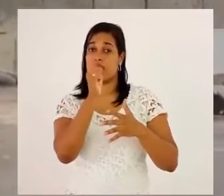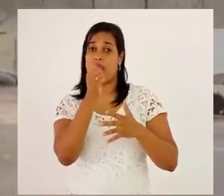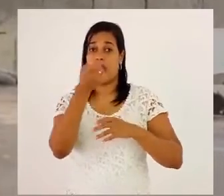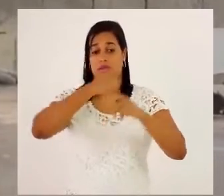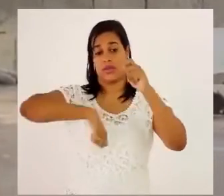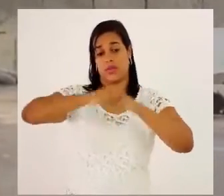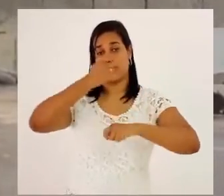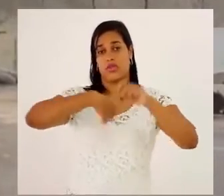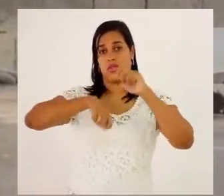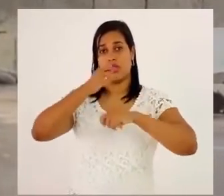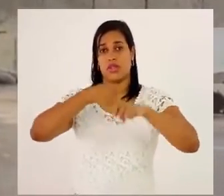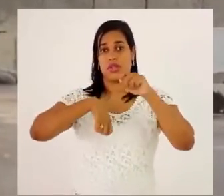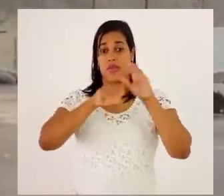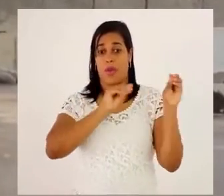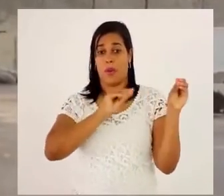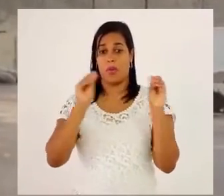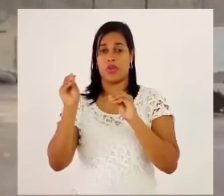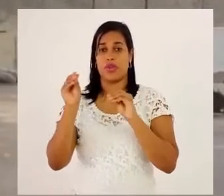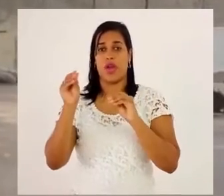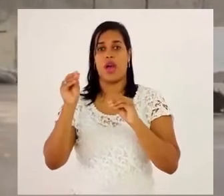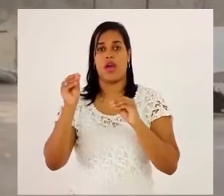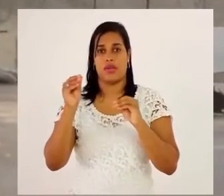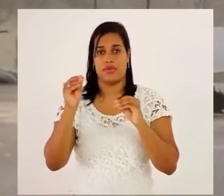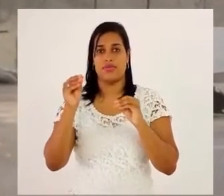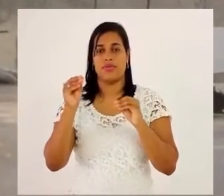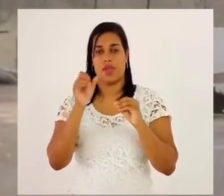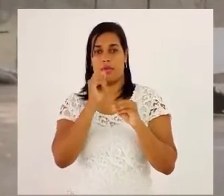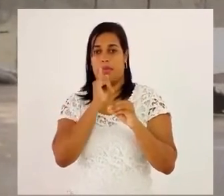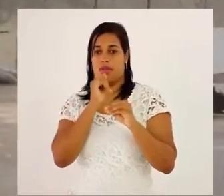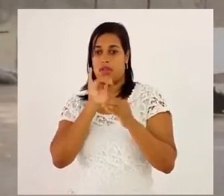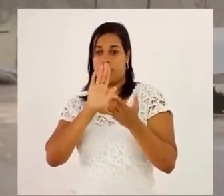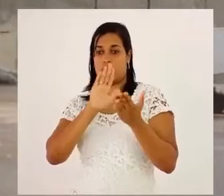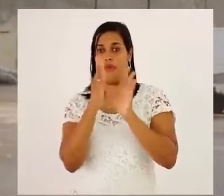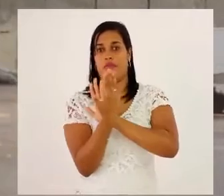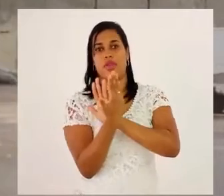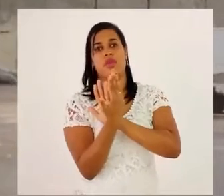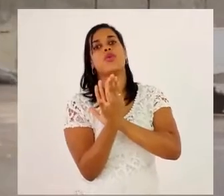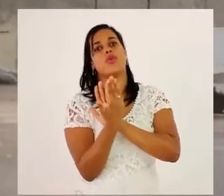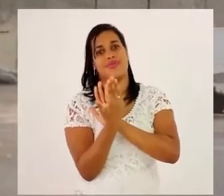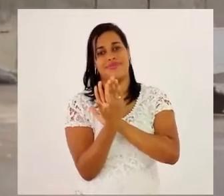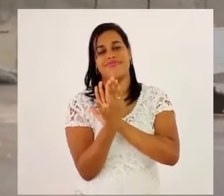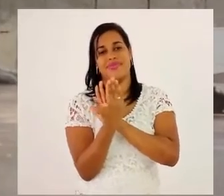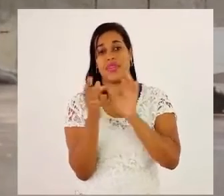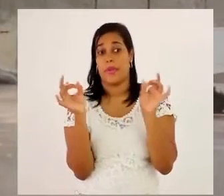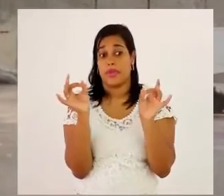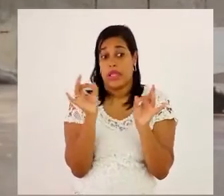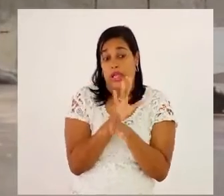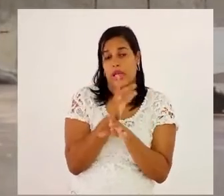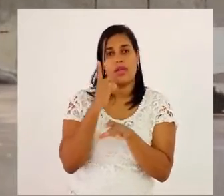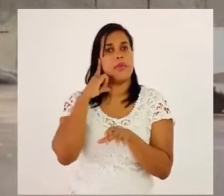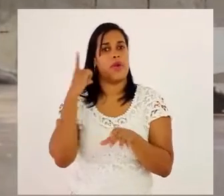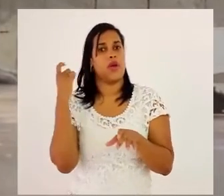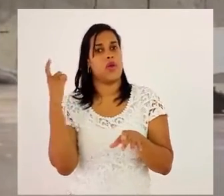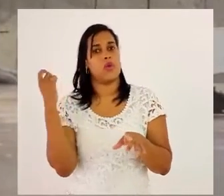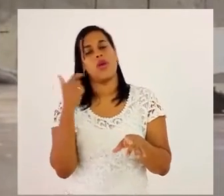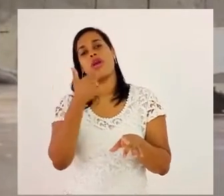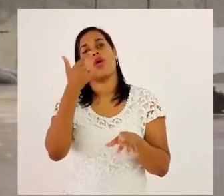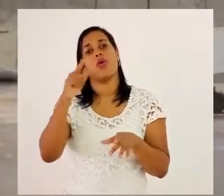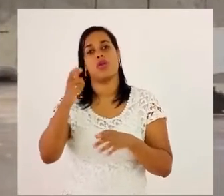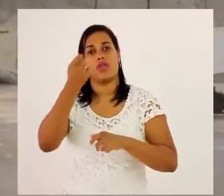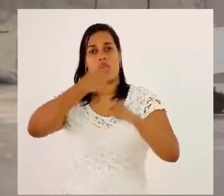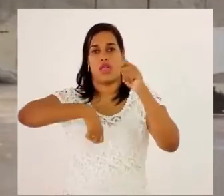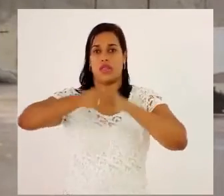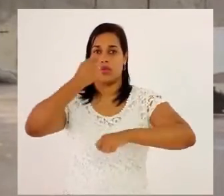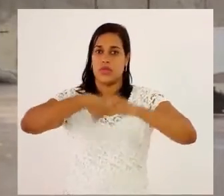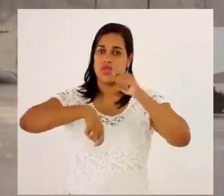administrativa. Eu mudar a máquina de posição, por exemplo, se eu viro ela de posição, eu posso dissipar mais o ruído. É outra medida administrativa que